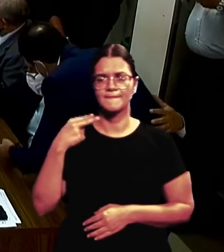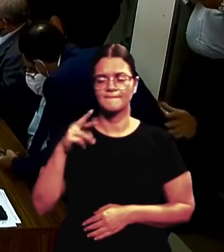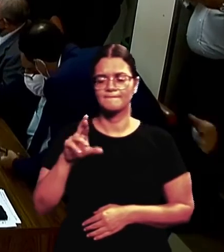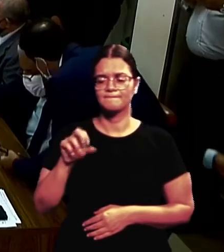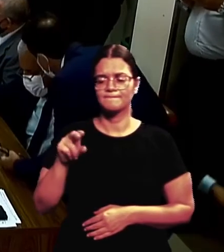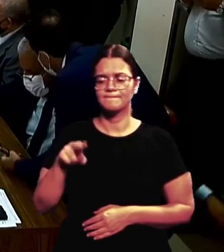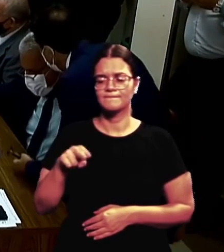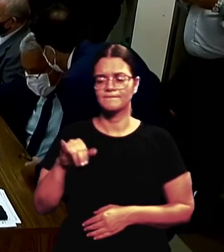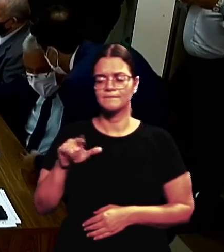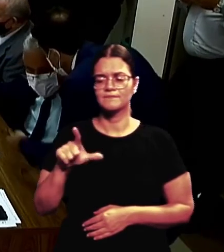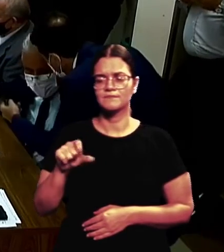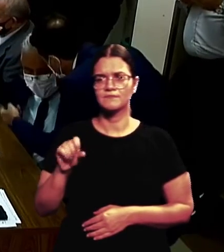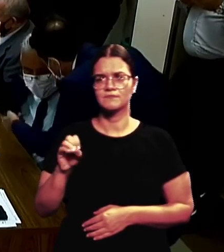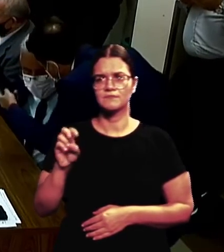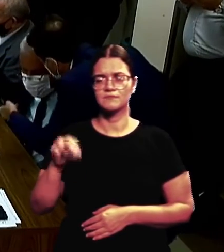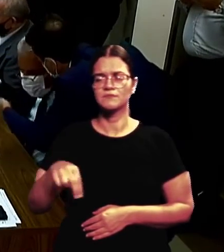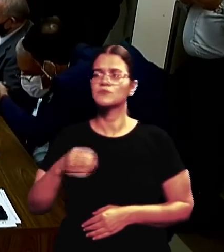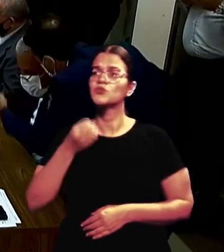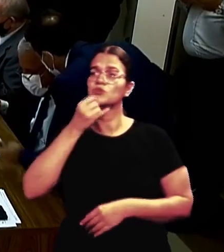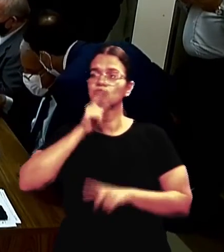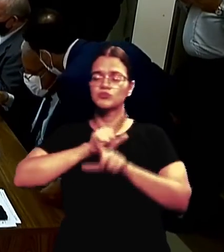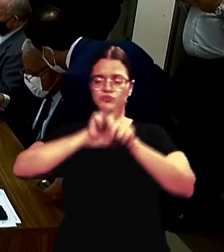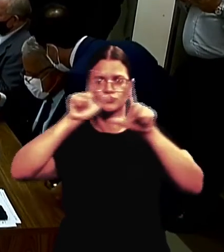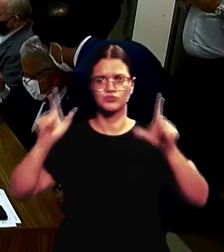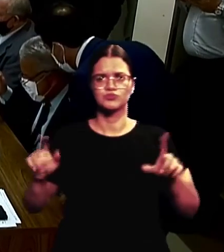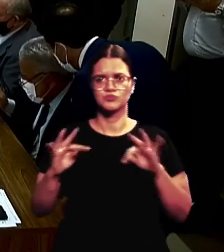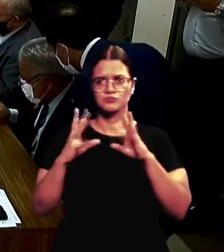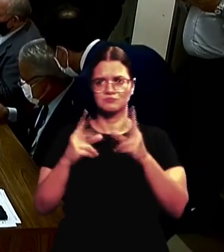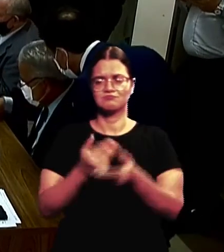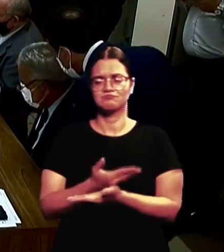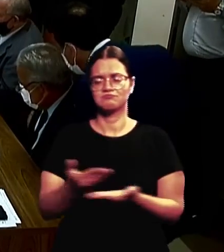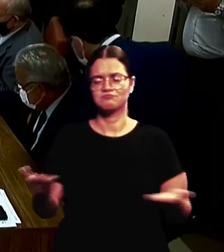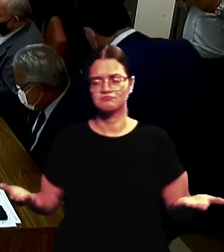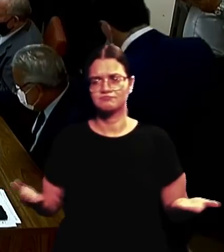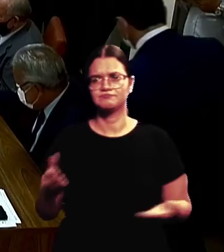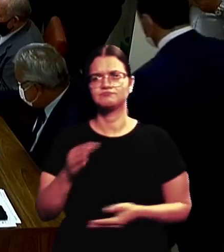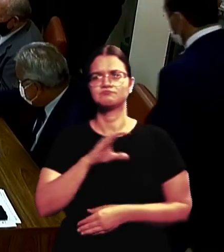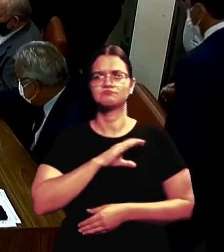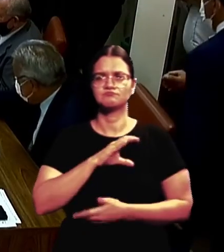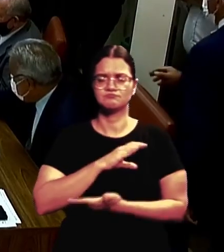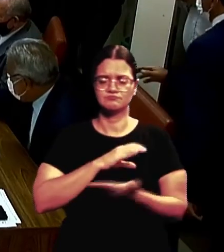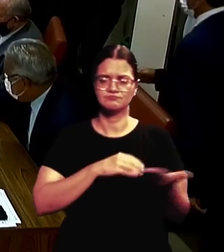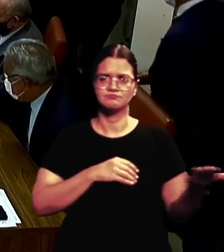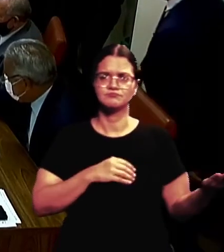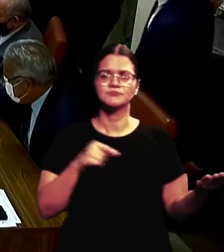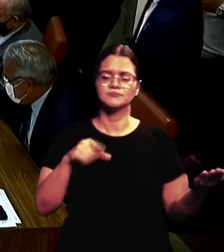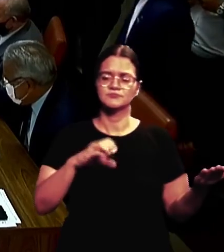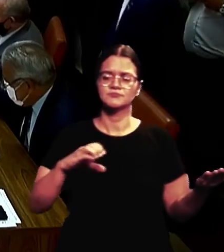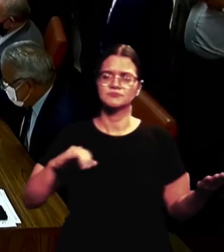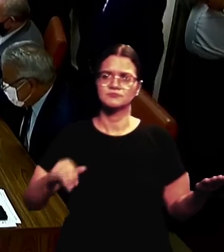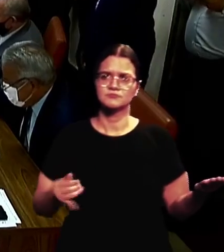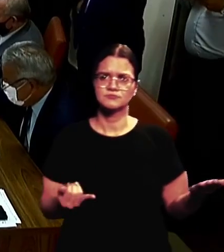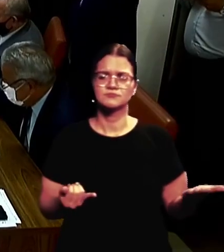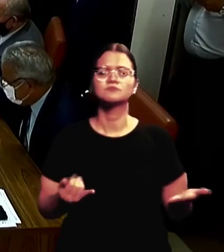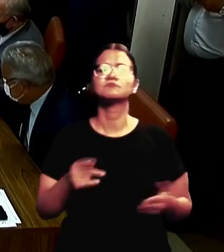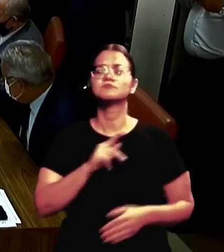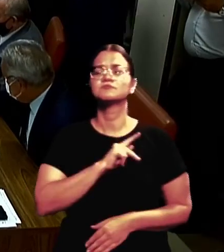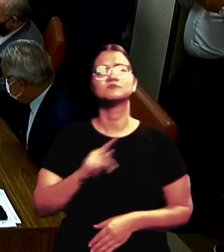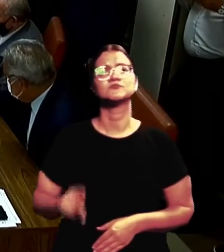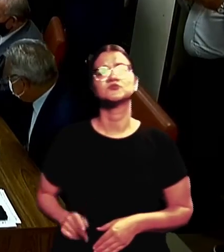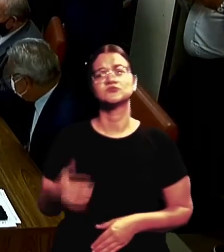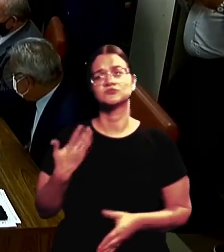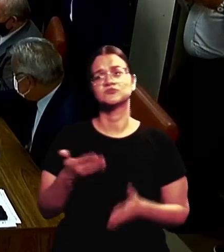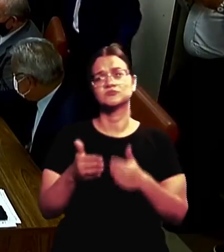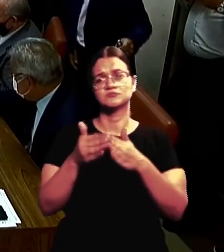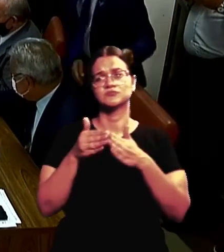Vereador Ronilson Reis. Senhor presidente, bom dia aos nobres pares da CCJ. Senhor presidente,